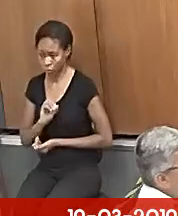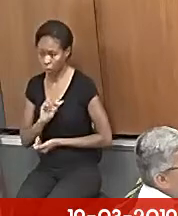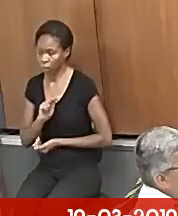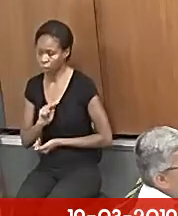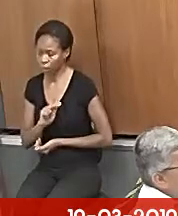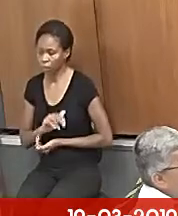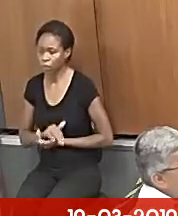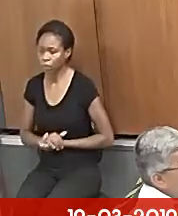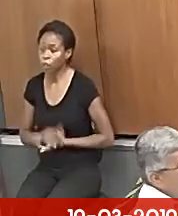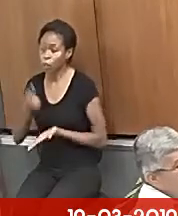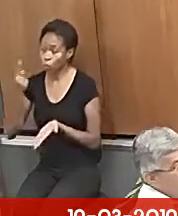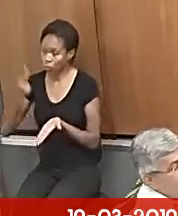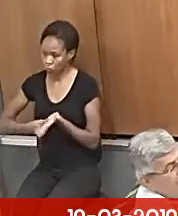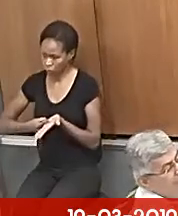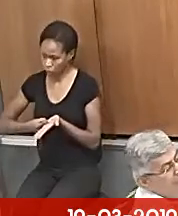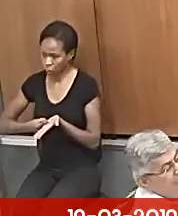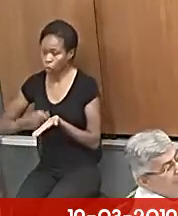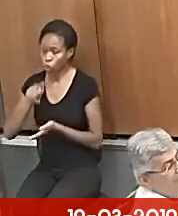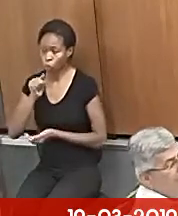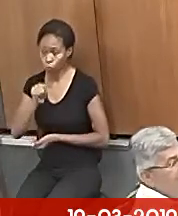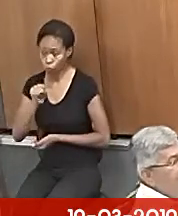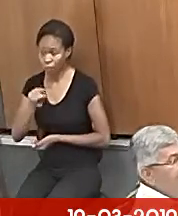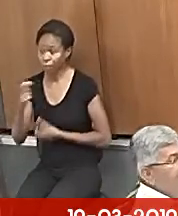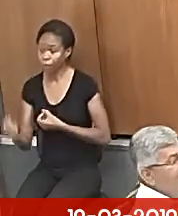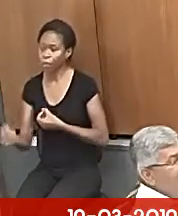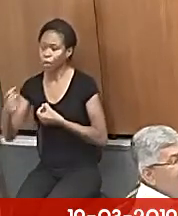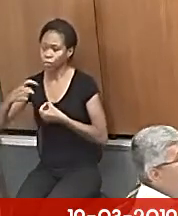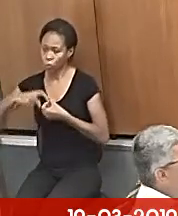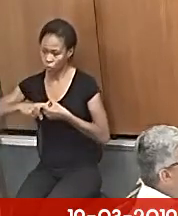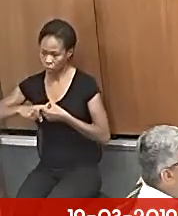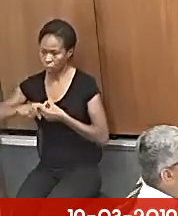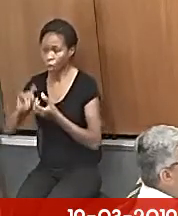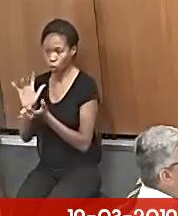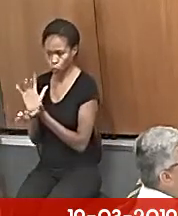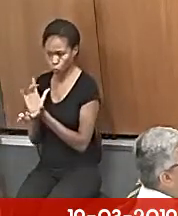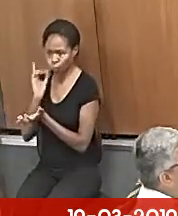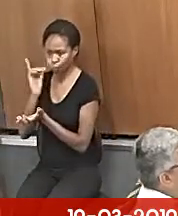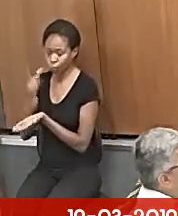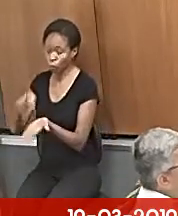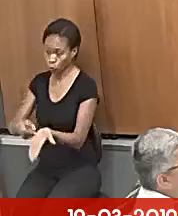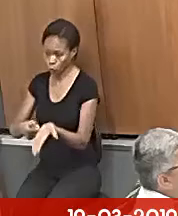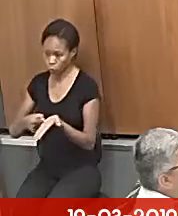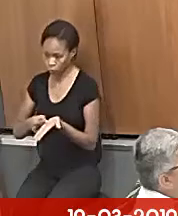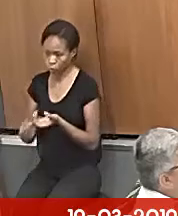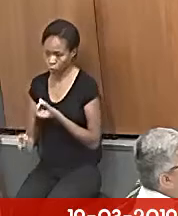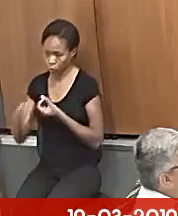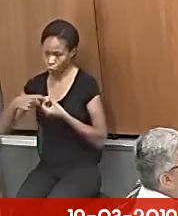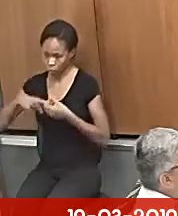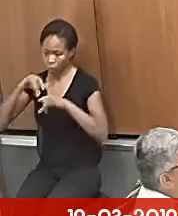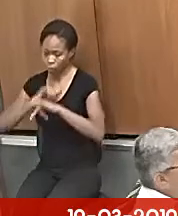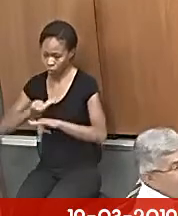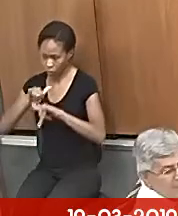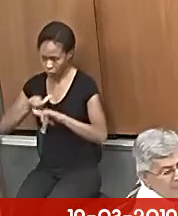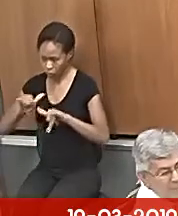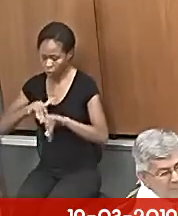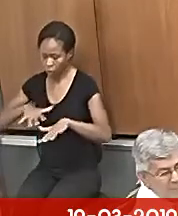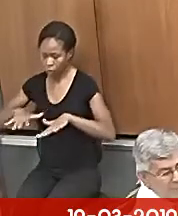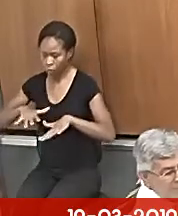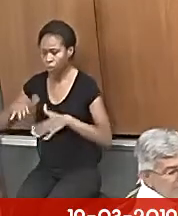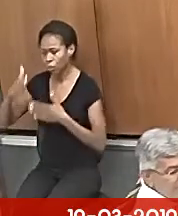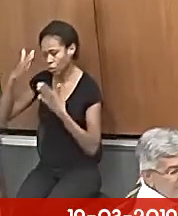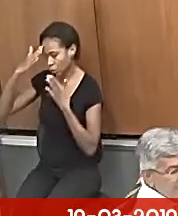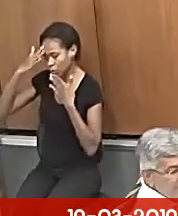ficou combinado a senhora vai voltar convite da comissão para estar aqui divulgando o movimento viu eu